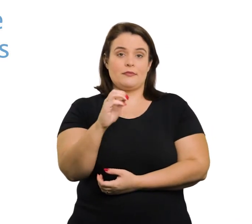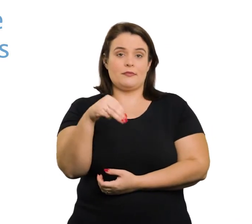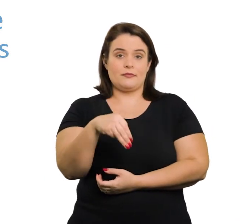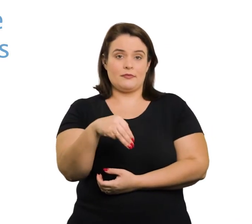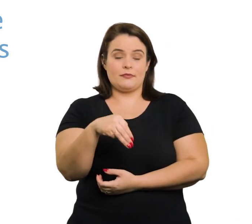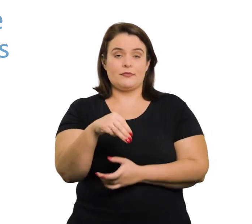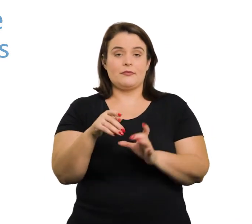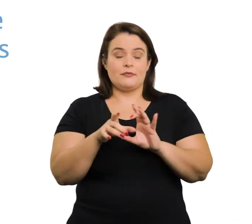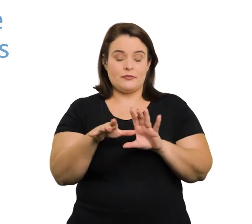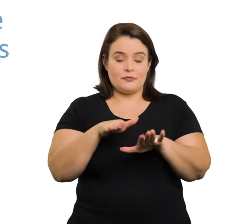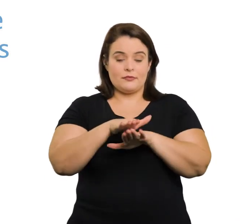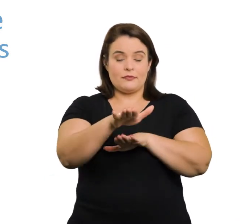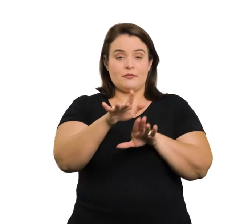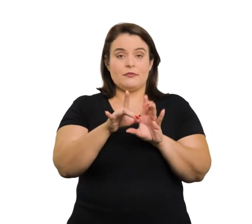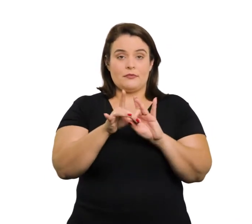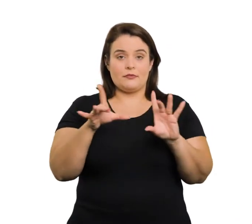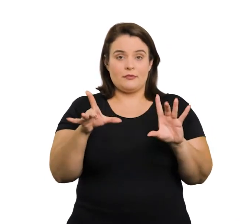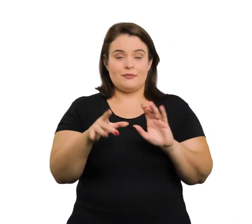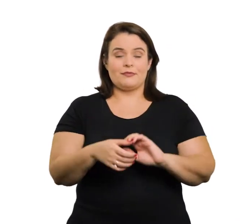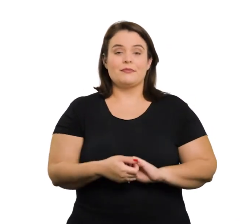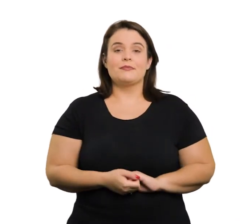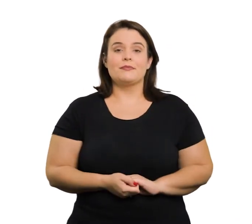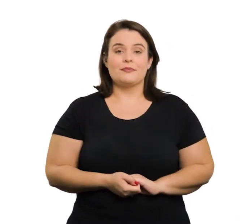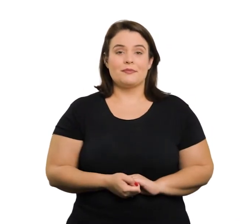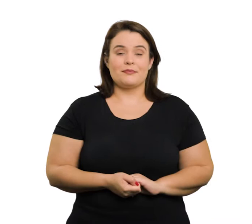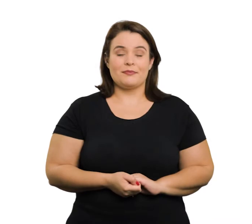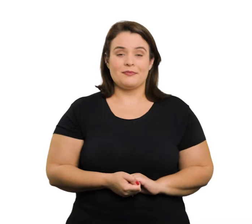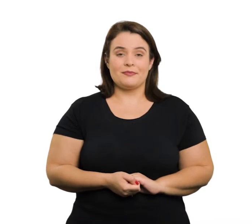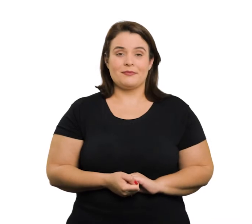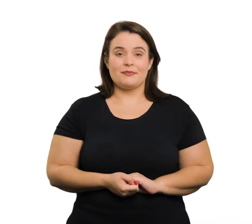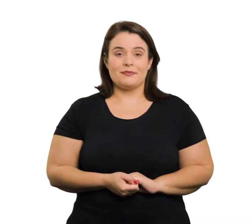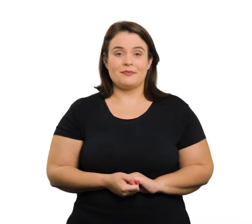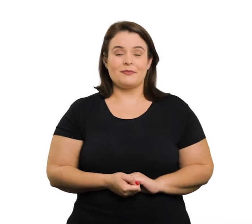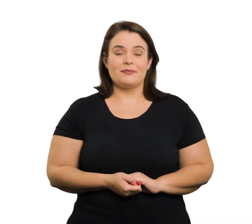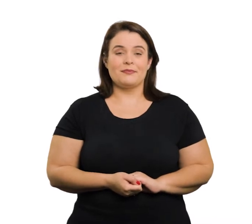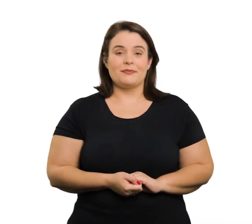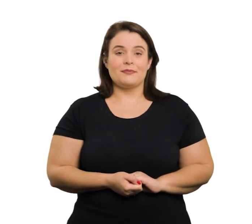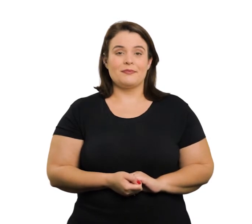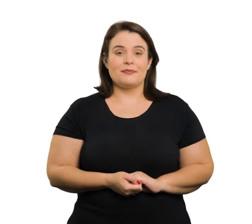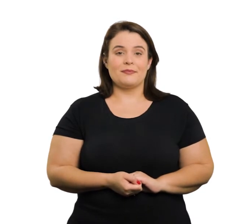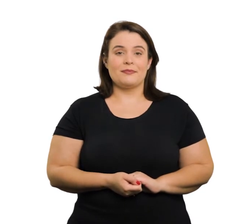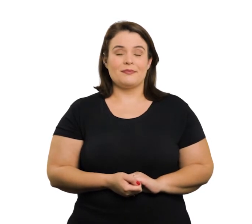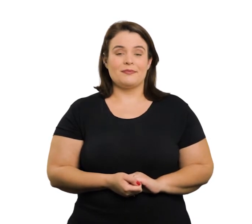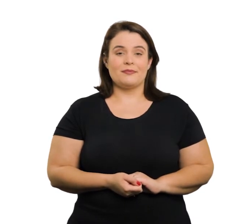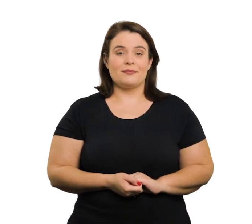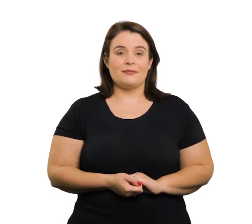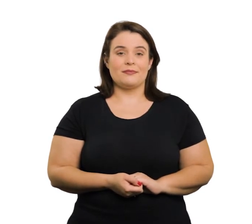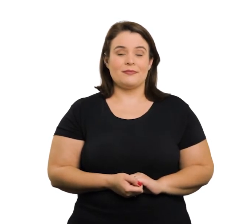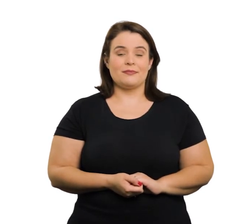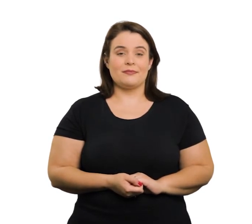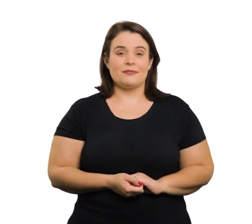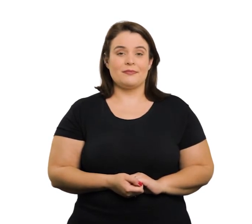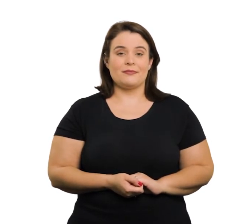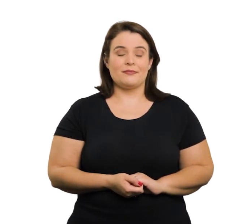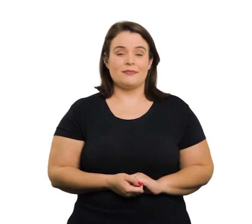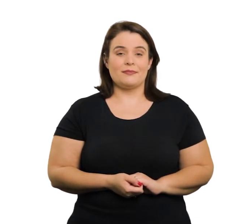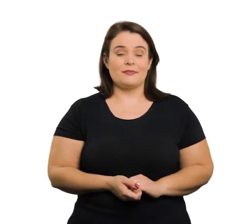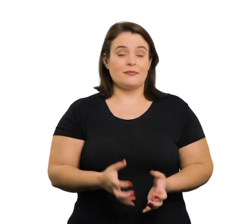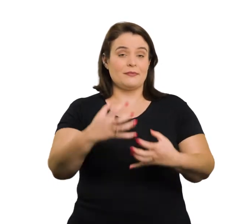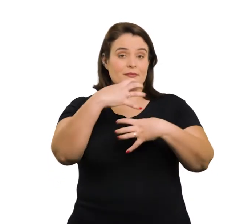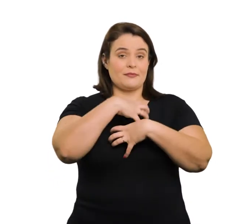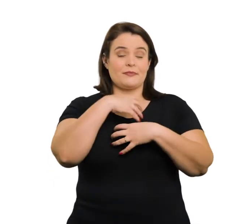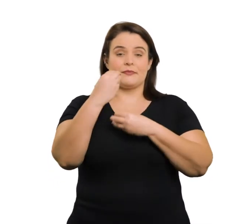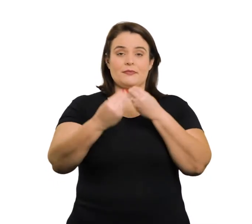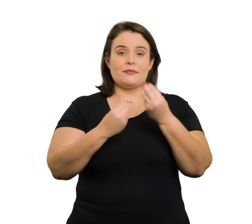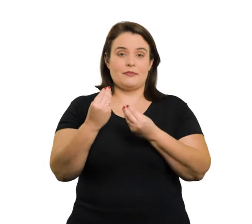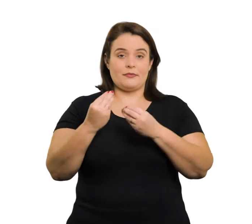mínima de 80 centímetros para a faixa livre junto a essas interferências. Fecha aspas.